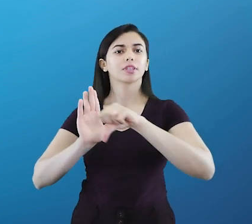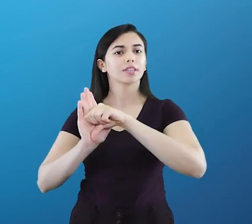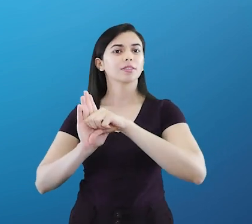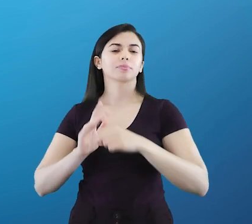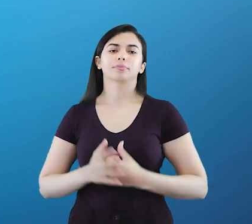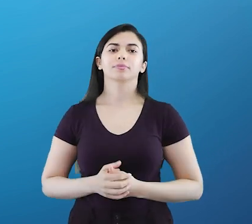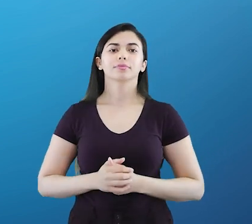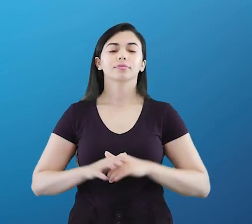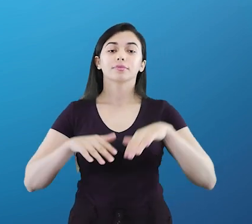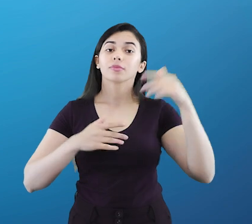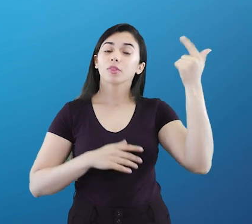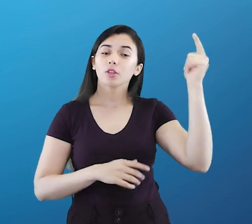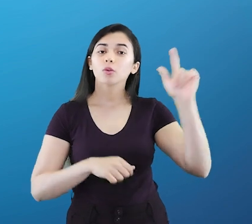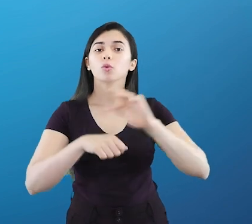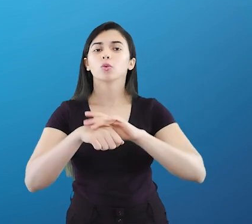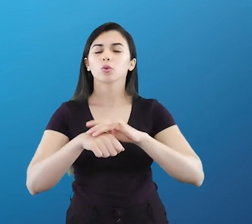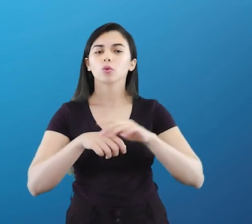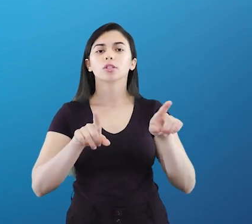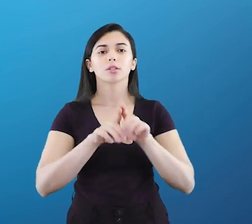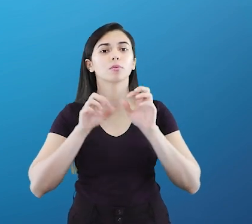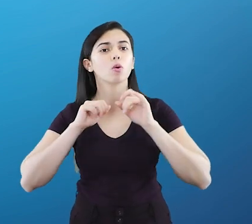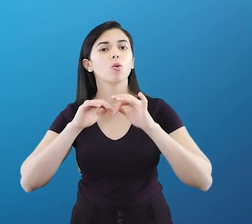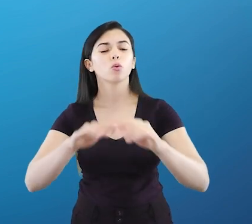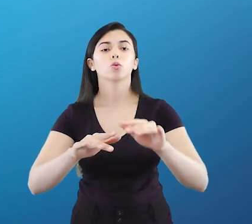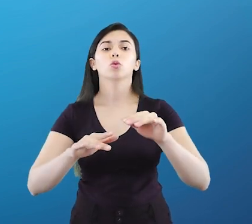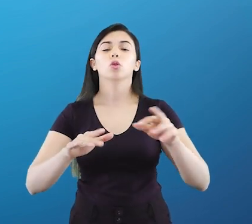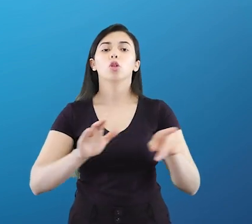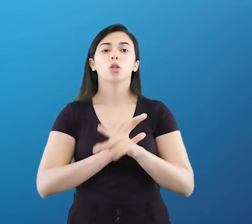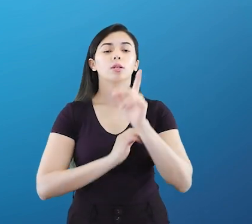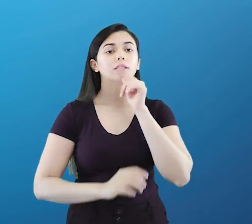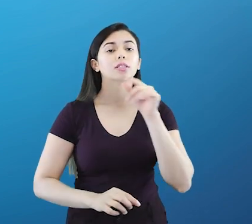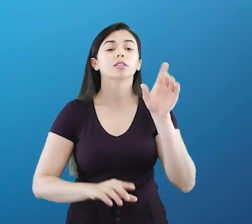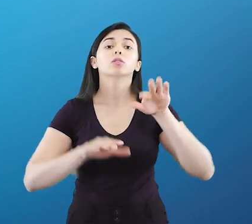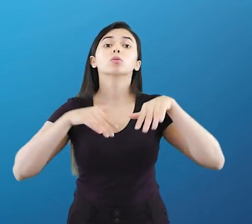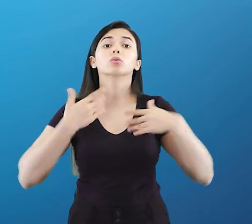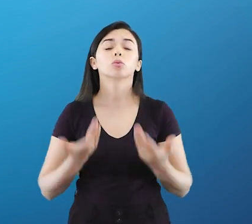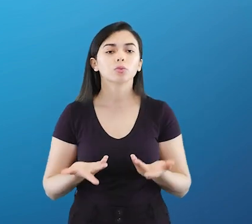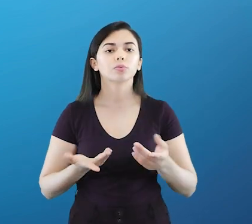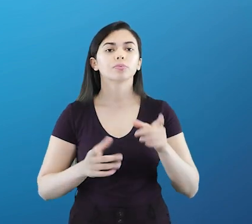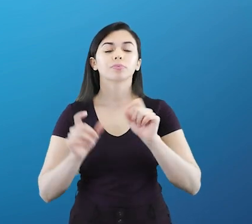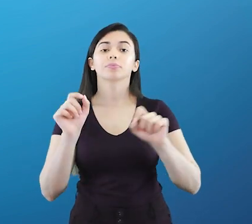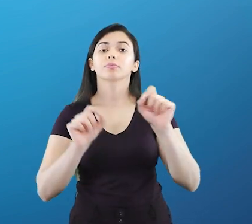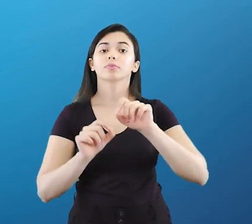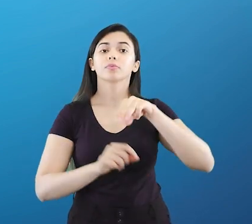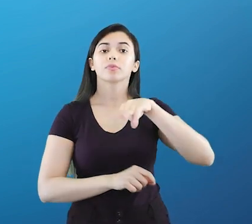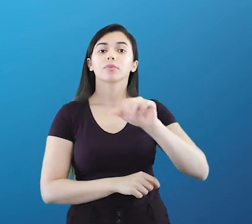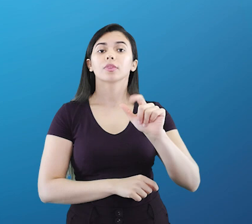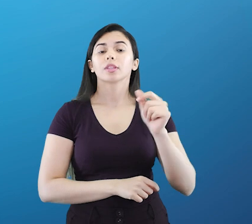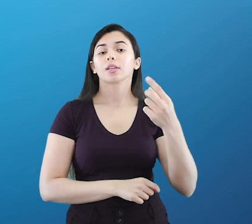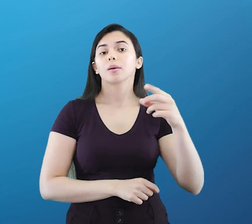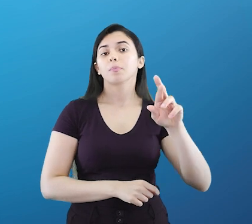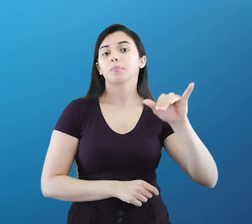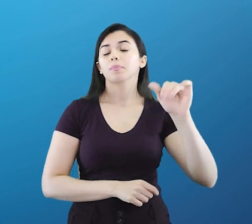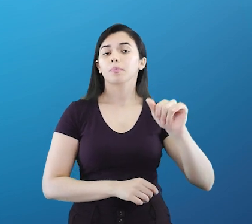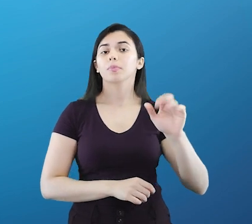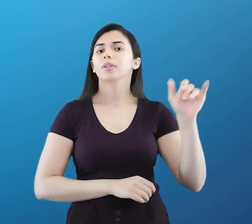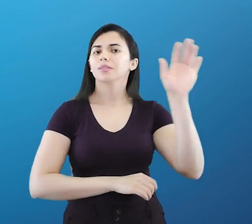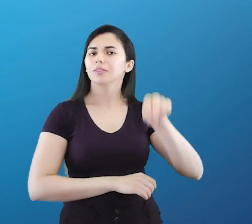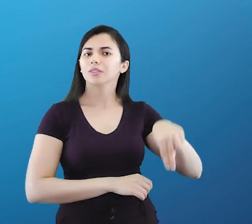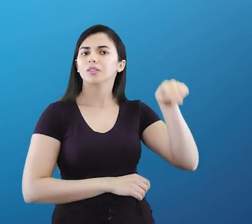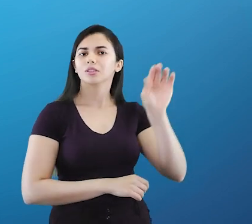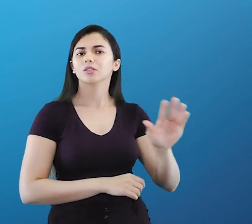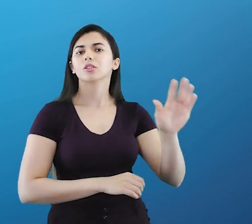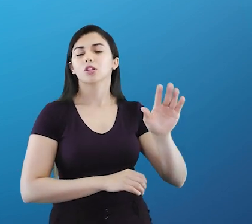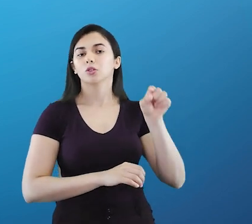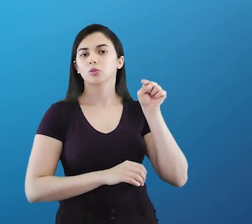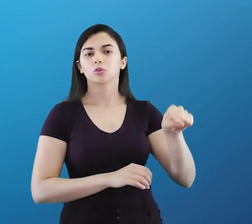Uma outra doença transmitida por insetos com ciclo na água é a malária. A malária é muito comum na região norte do país,